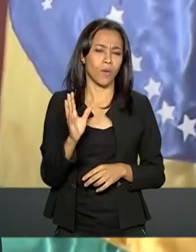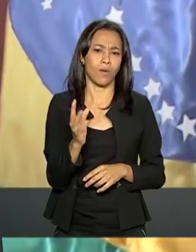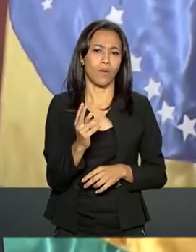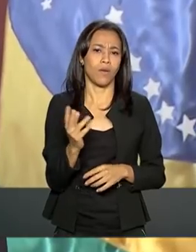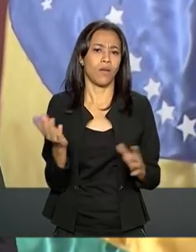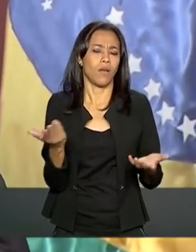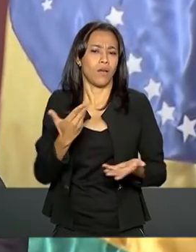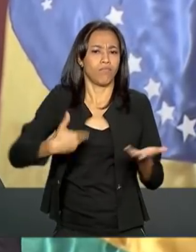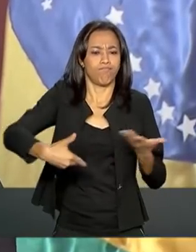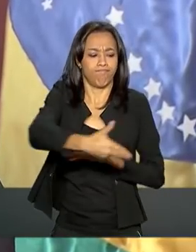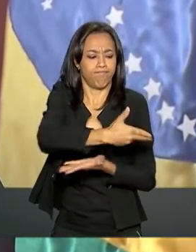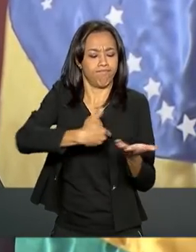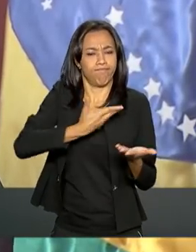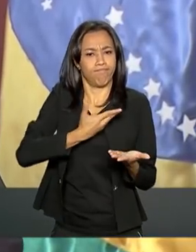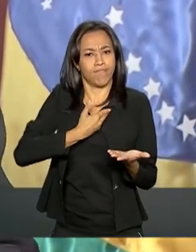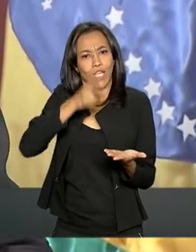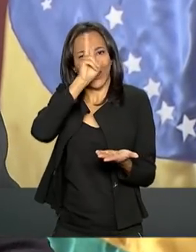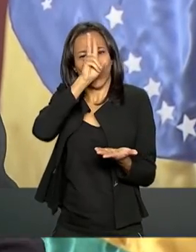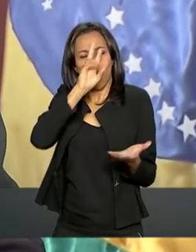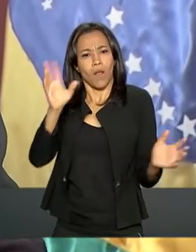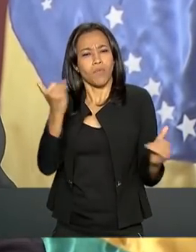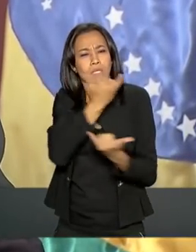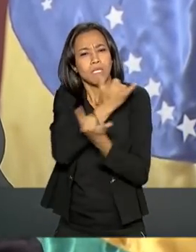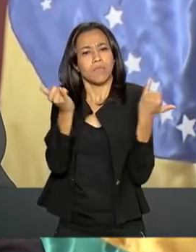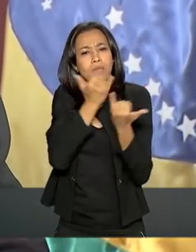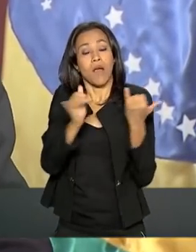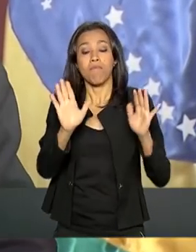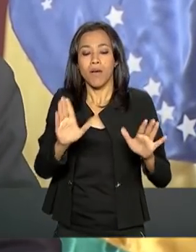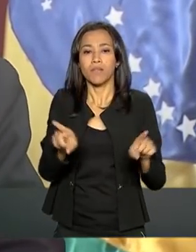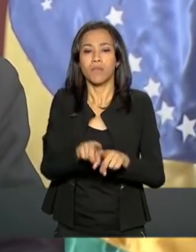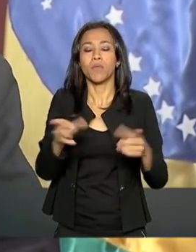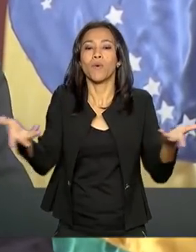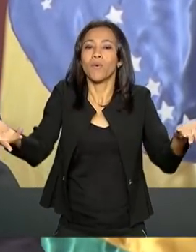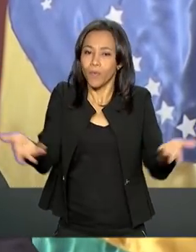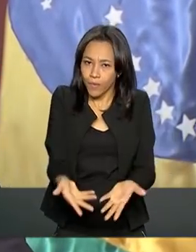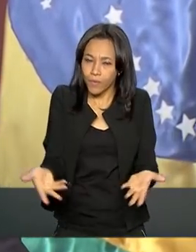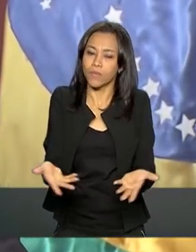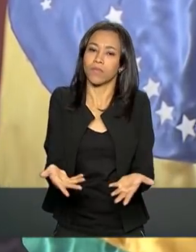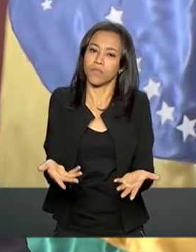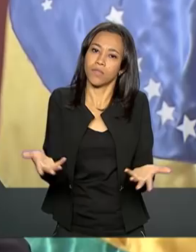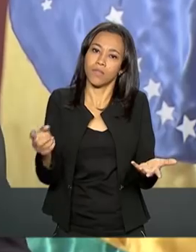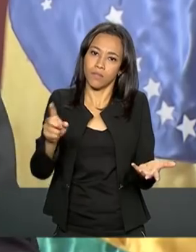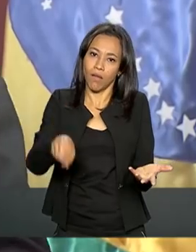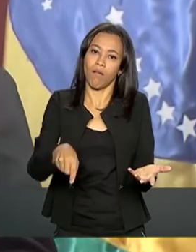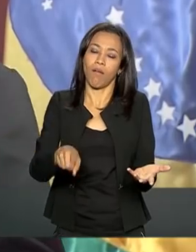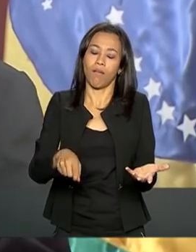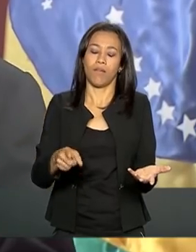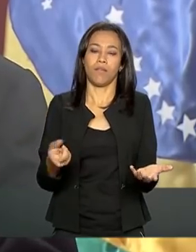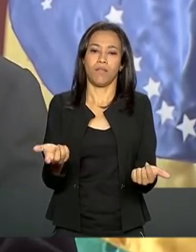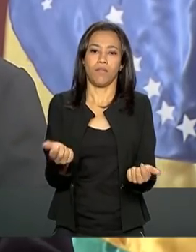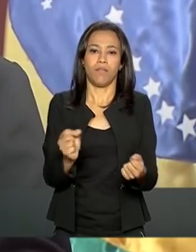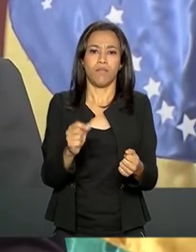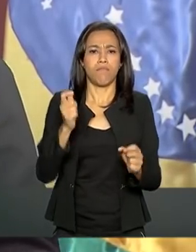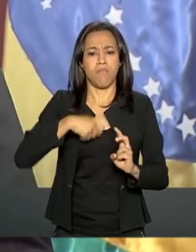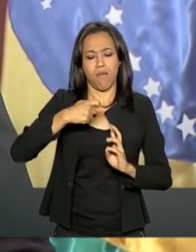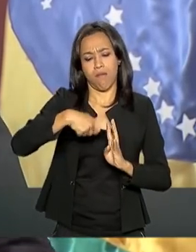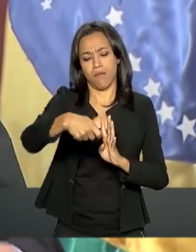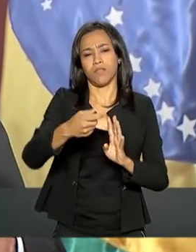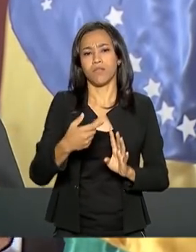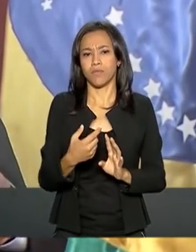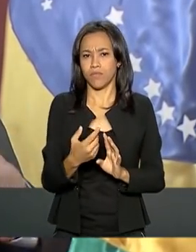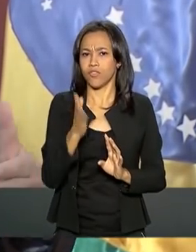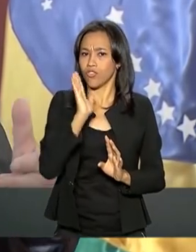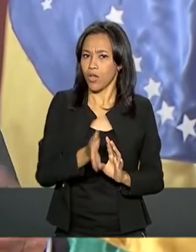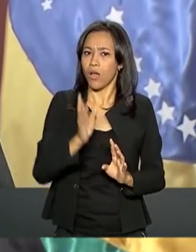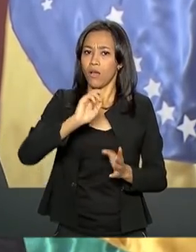laços que provêm da história, mas também do presente. E por isso, Faz há meses, nós assinamos